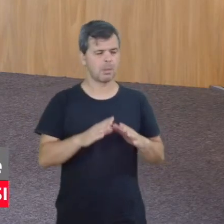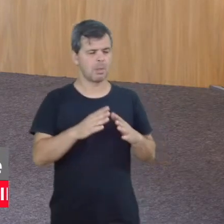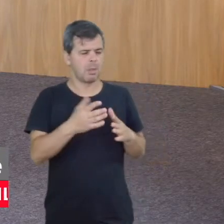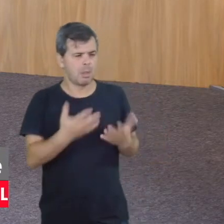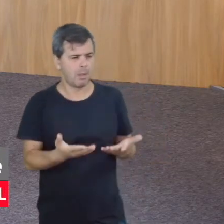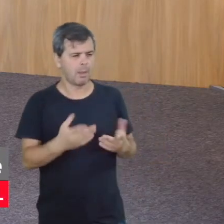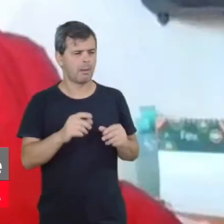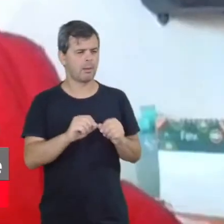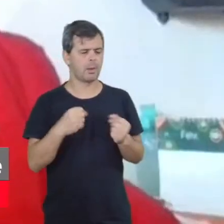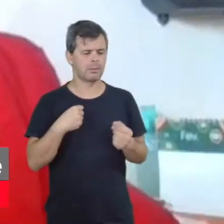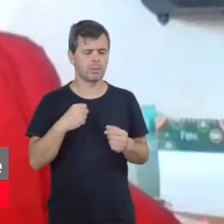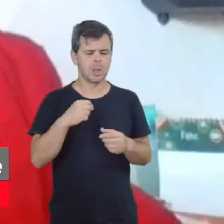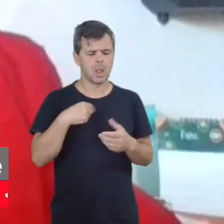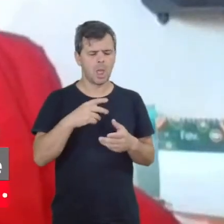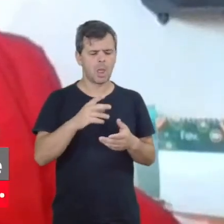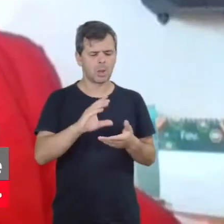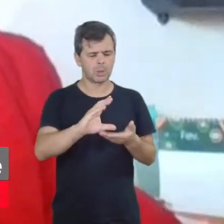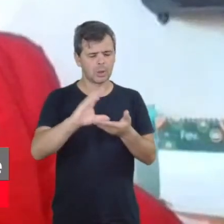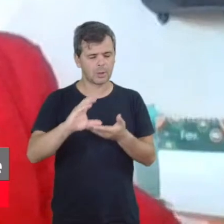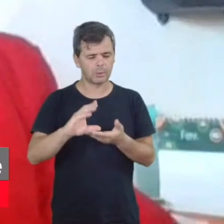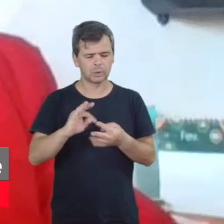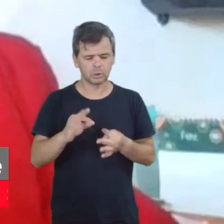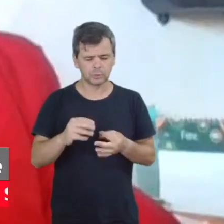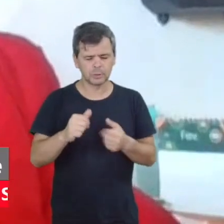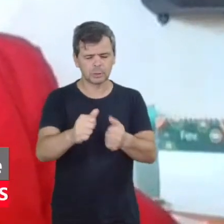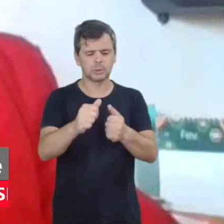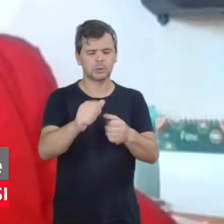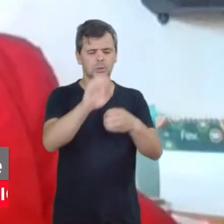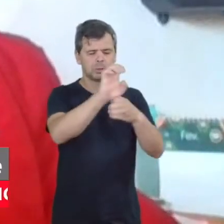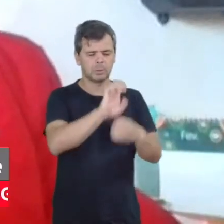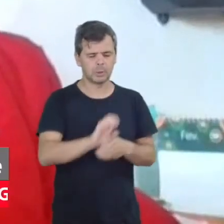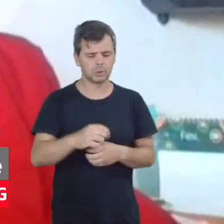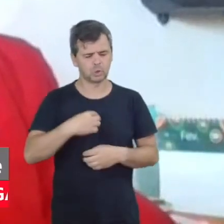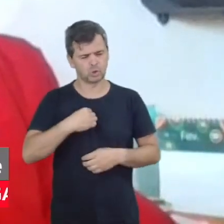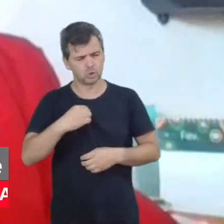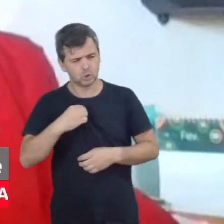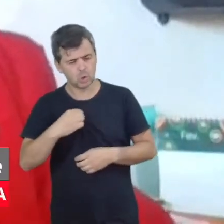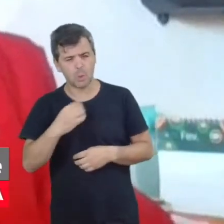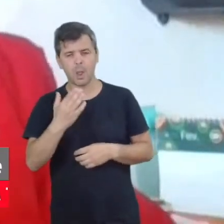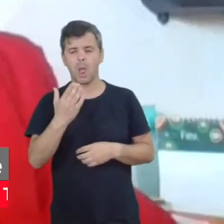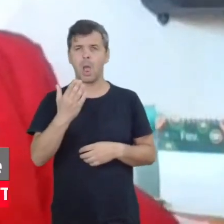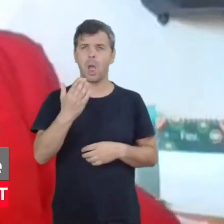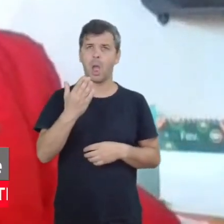campanha de doações, né, de vários estados, né, doação de roupa, de alimento,